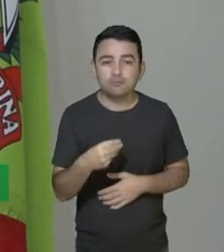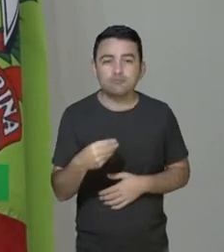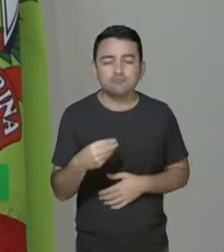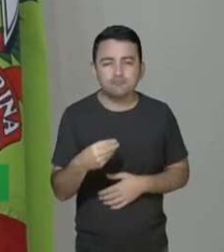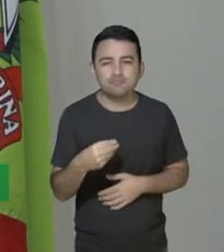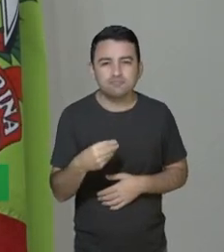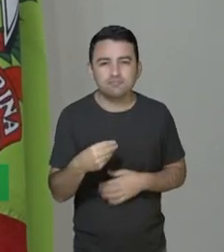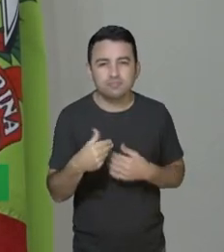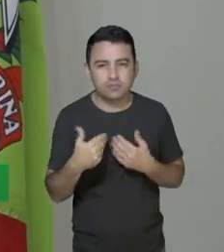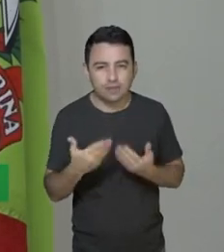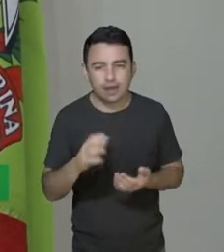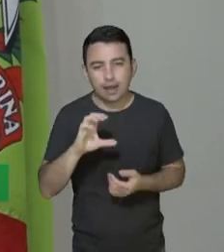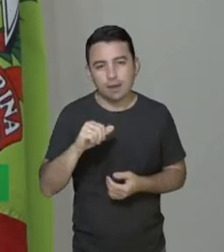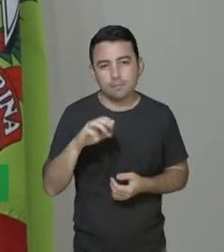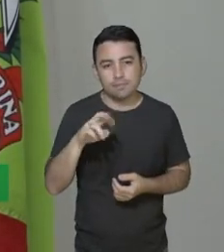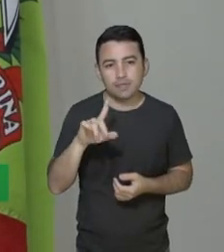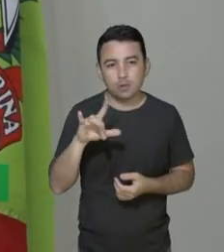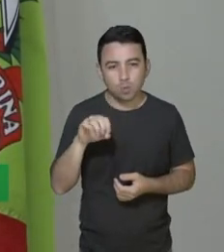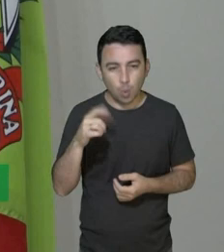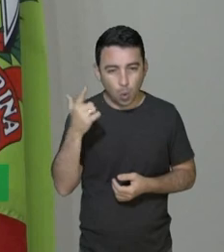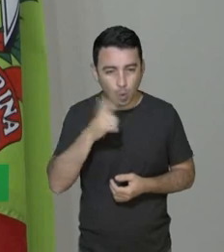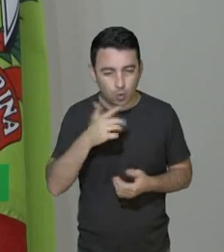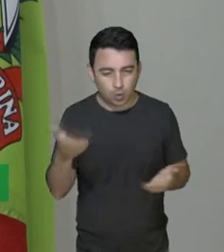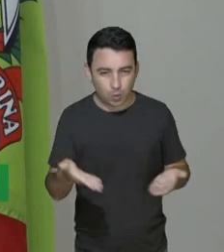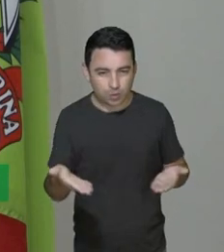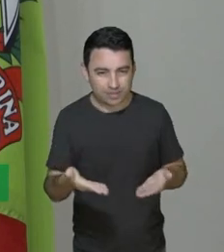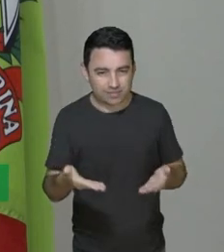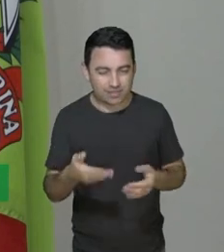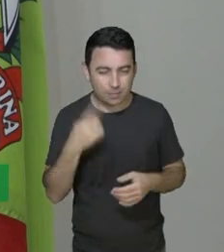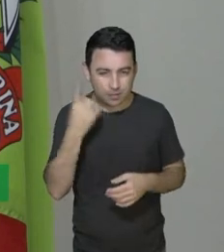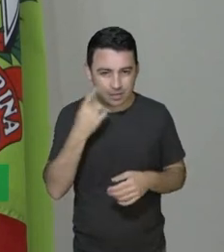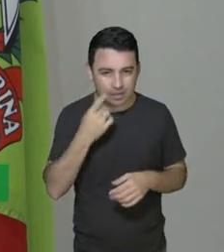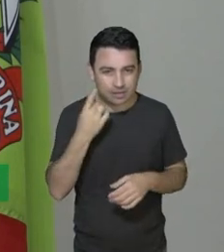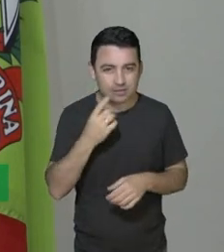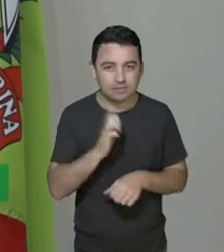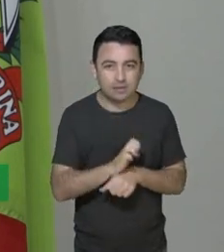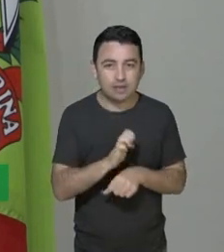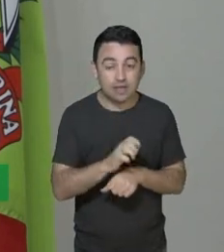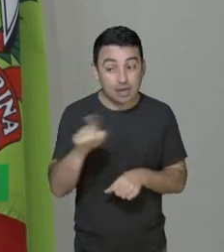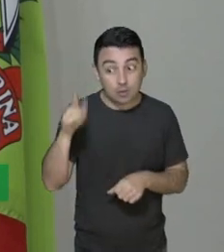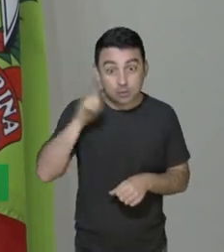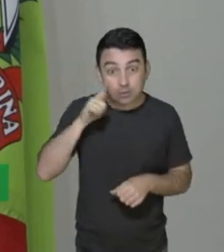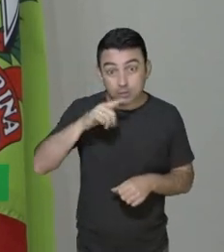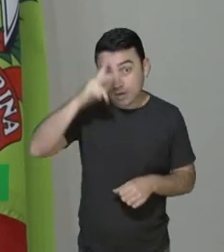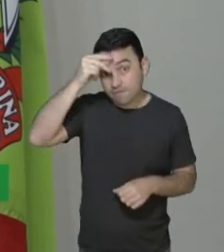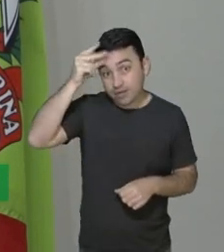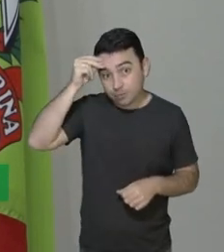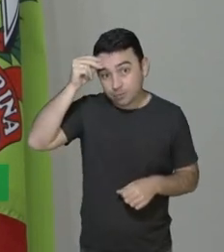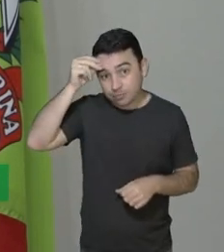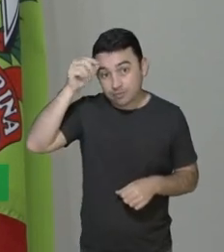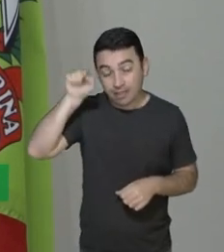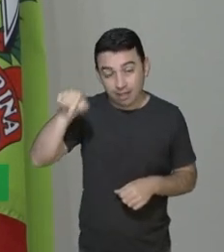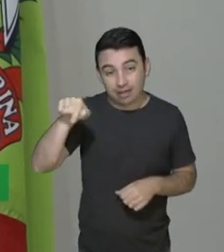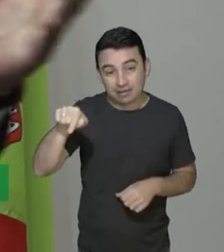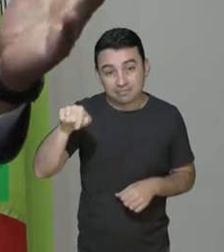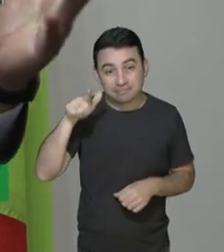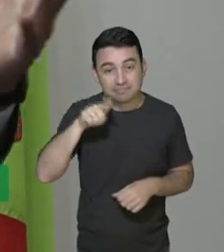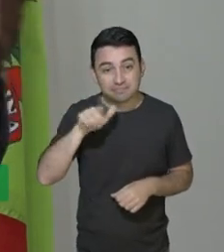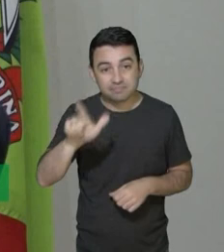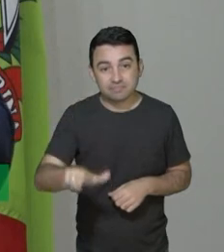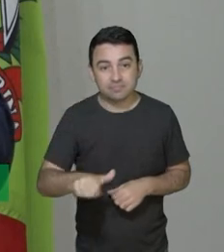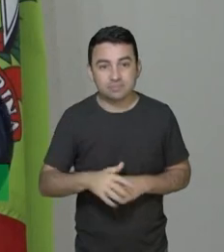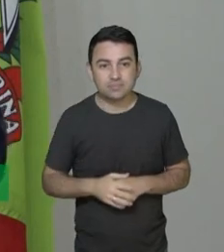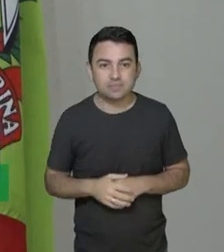meu filho Camilo, que hoje se elegeu a deputado estadual, chegou a ser prefeito daquela cidade. Fez